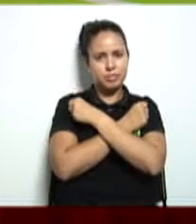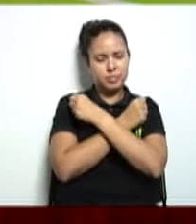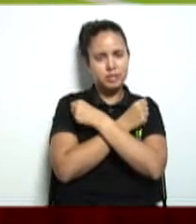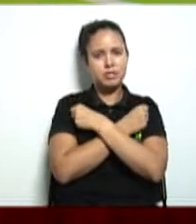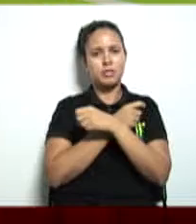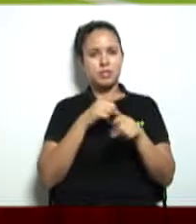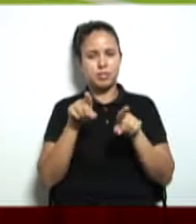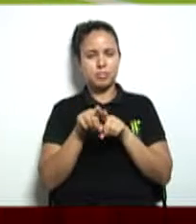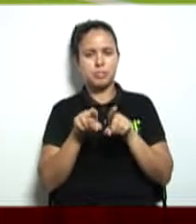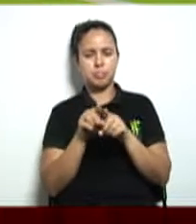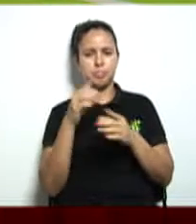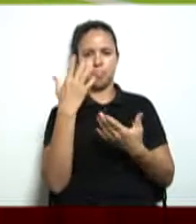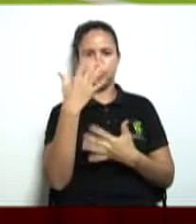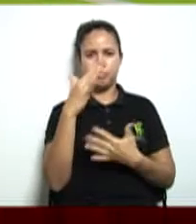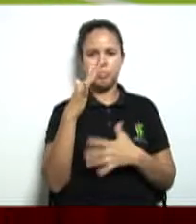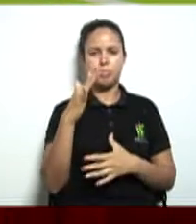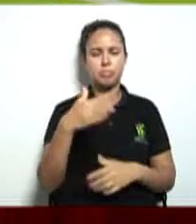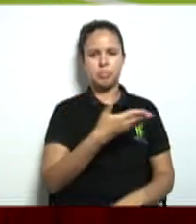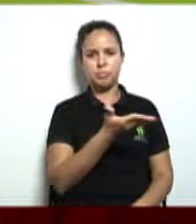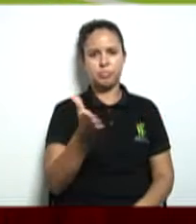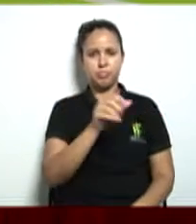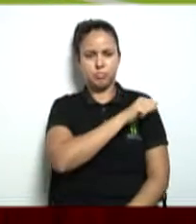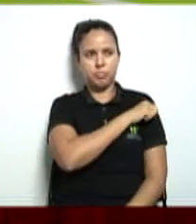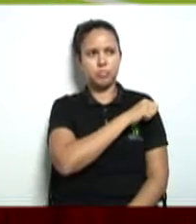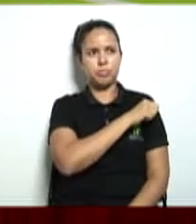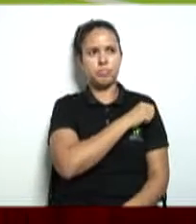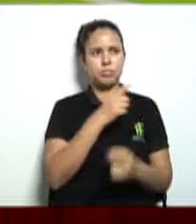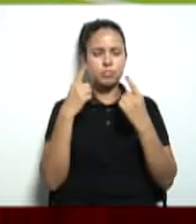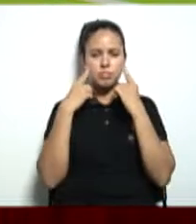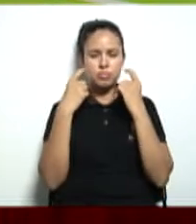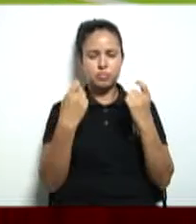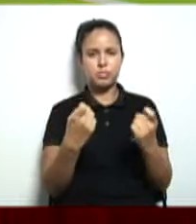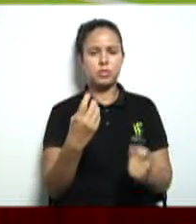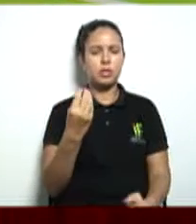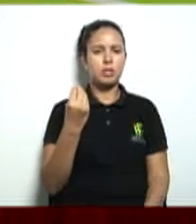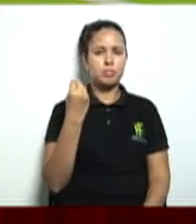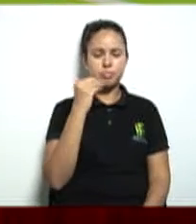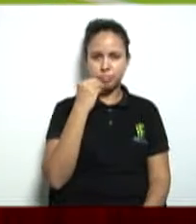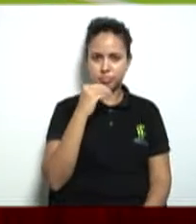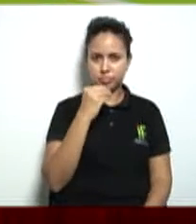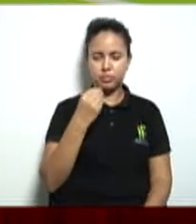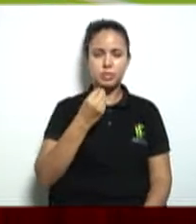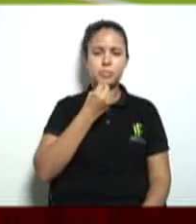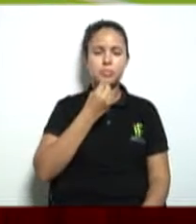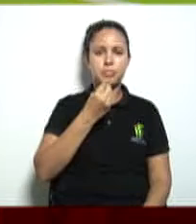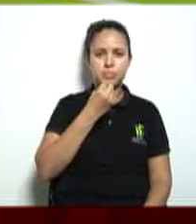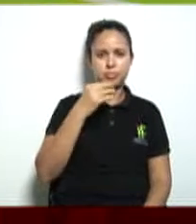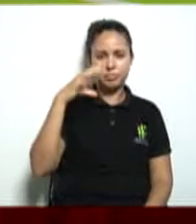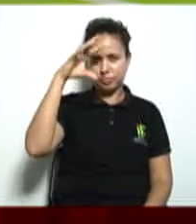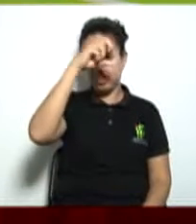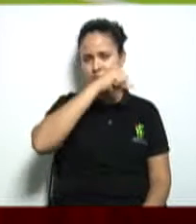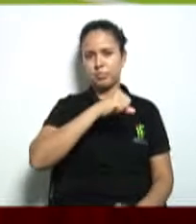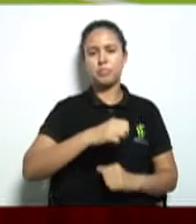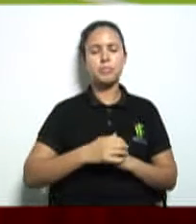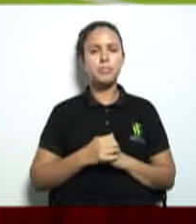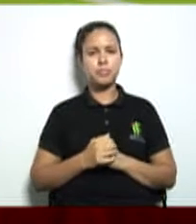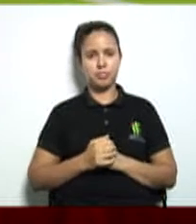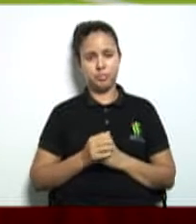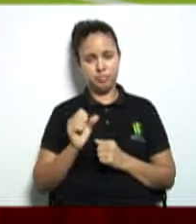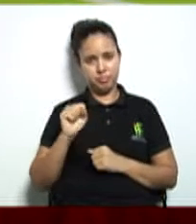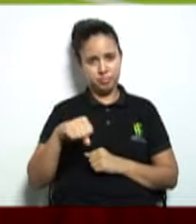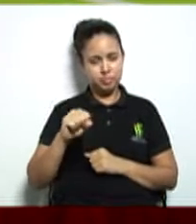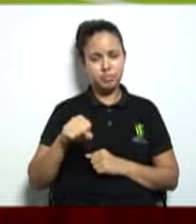que estão verdadeiramente interessados, né? E estão aproveitando essa oportunidade, né? Não é isso mesmo, professora Marisete?